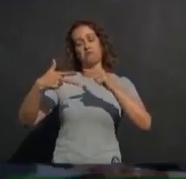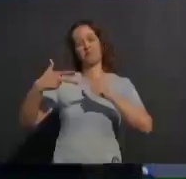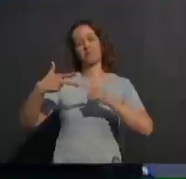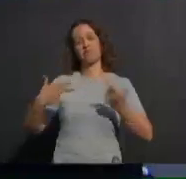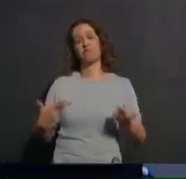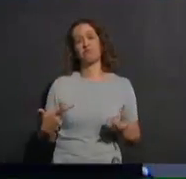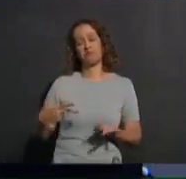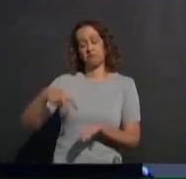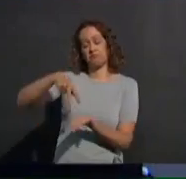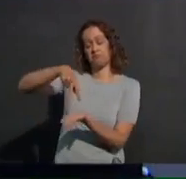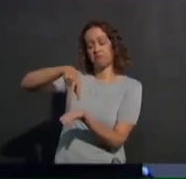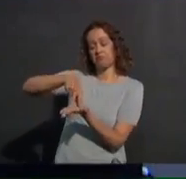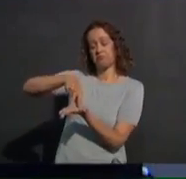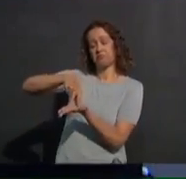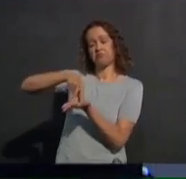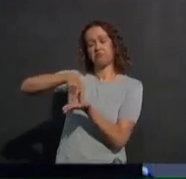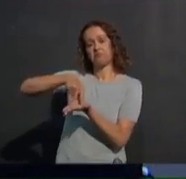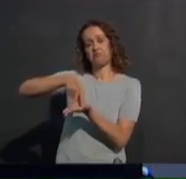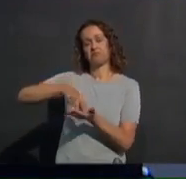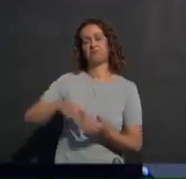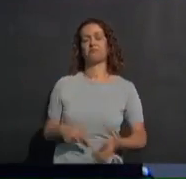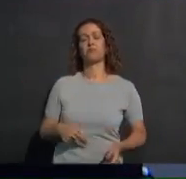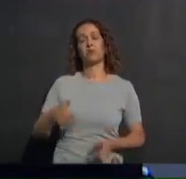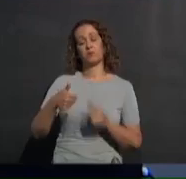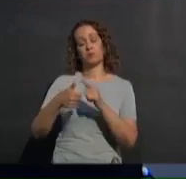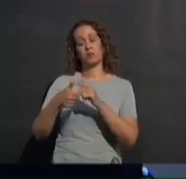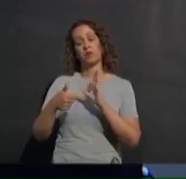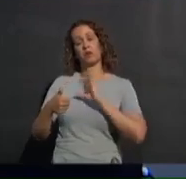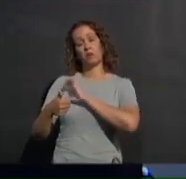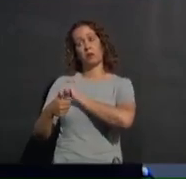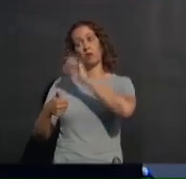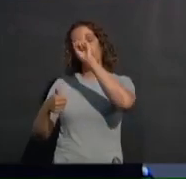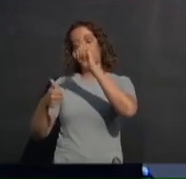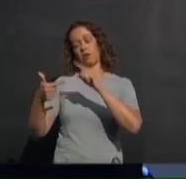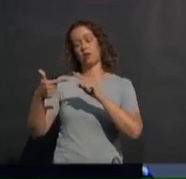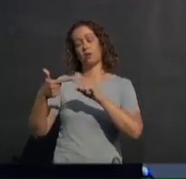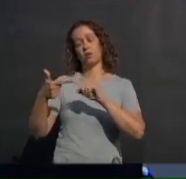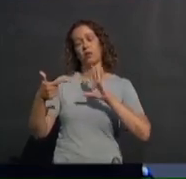tem os três: amar a Deus, amar o próximo e amar a si mesmo.